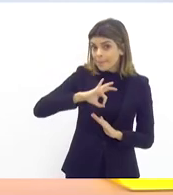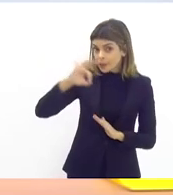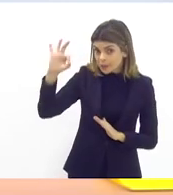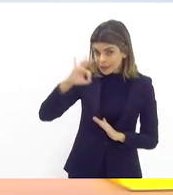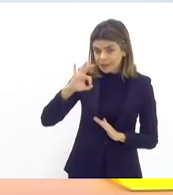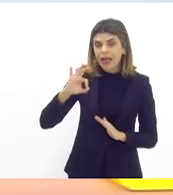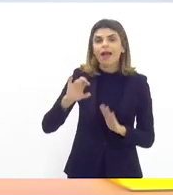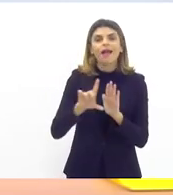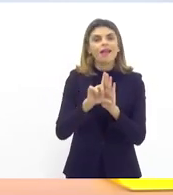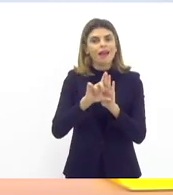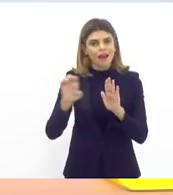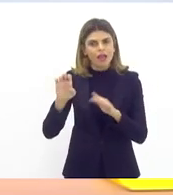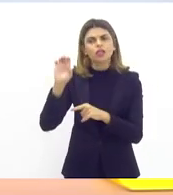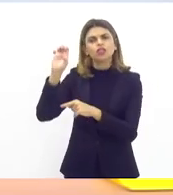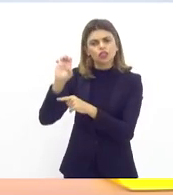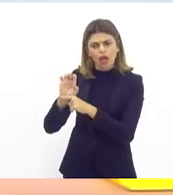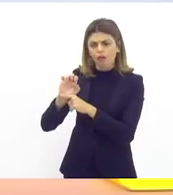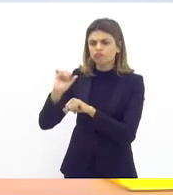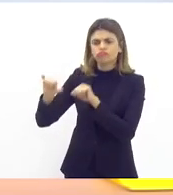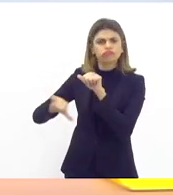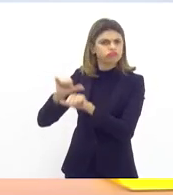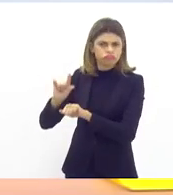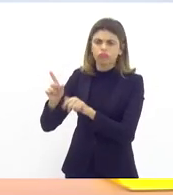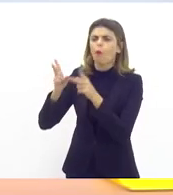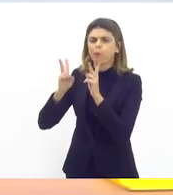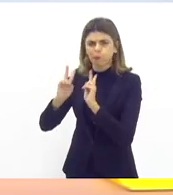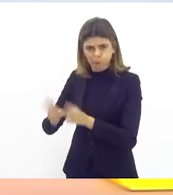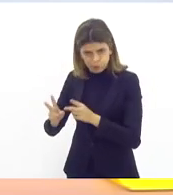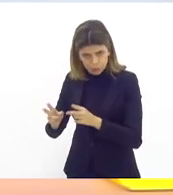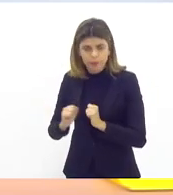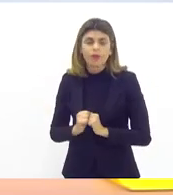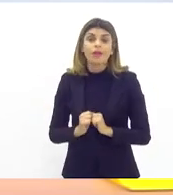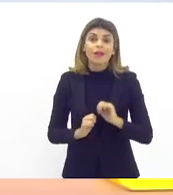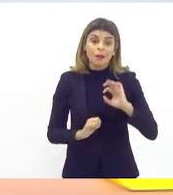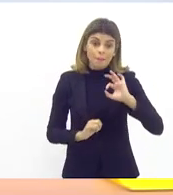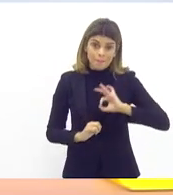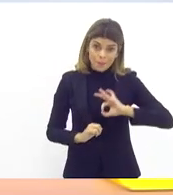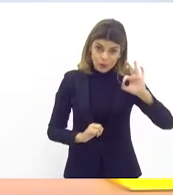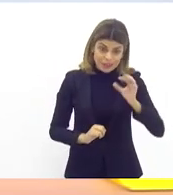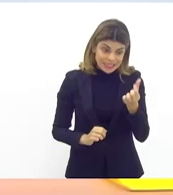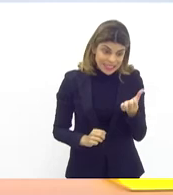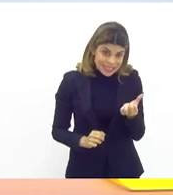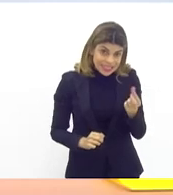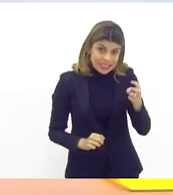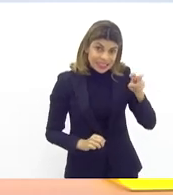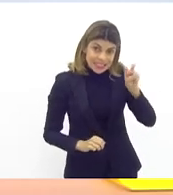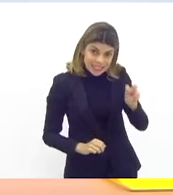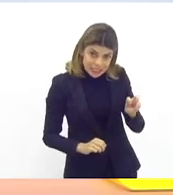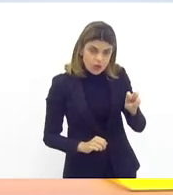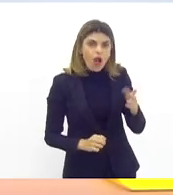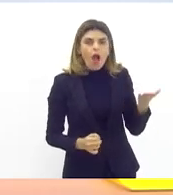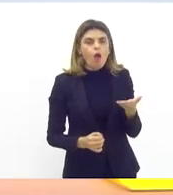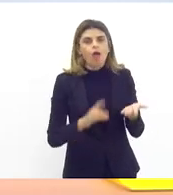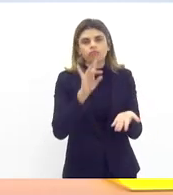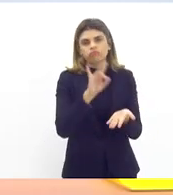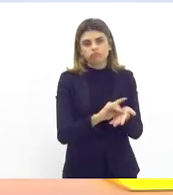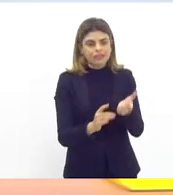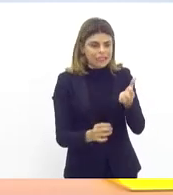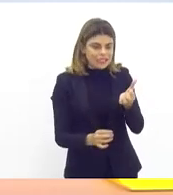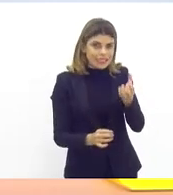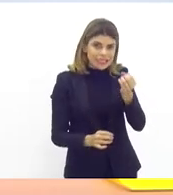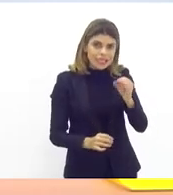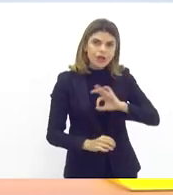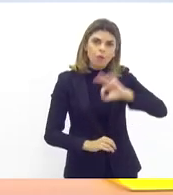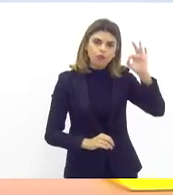mantida, não se muda, e a parcela, os 65%, passam a ser 60% distribuídos proporcionalmente